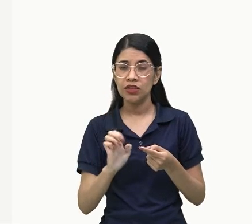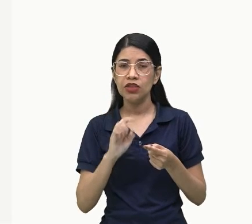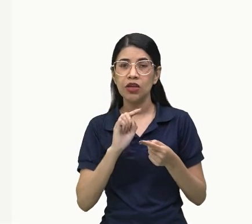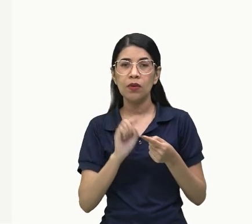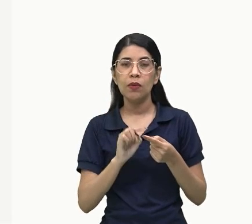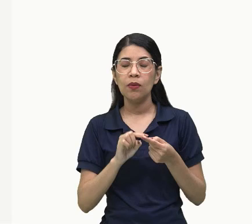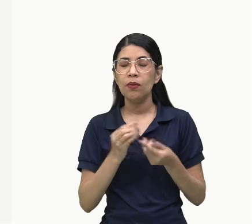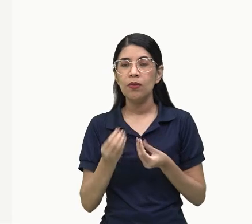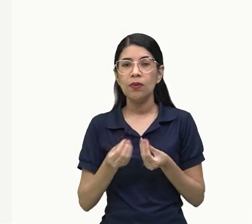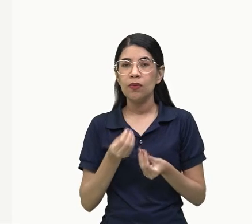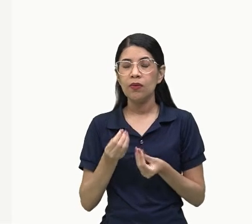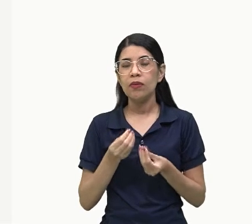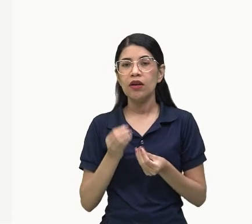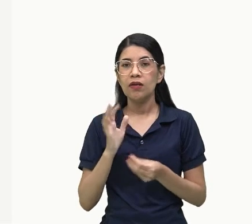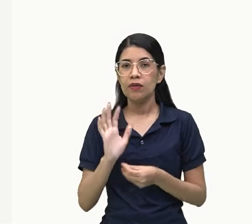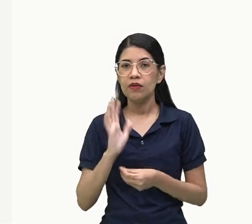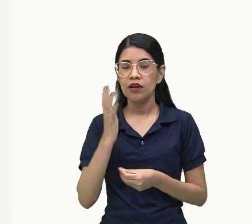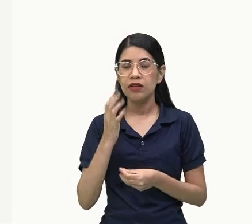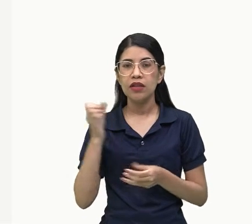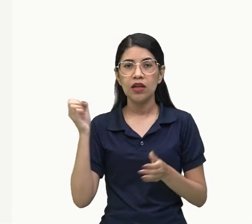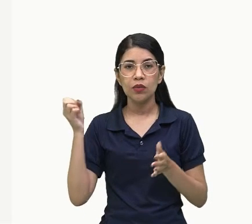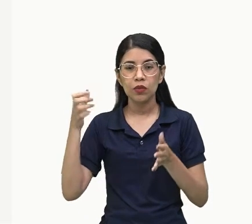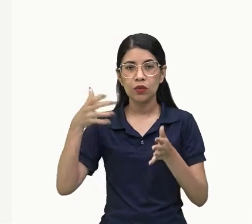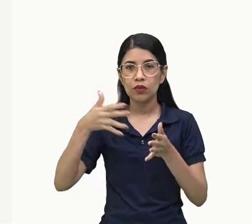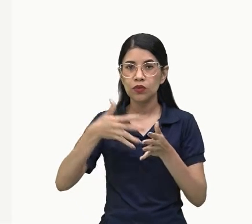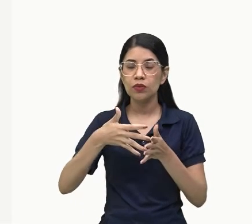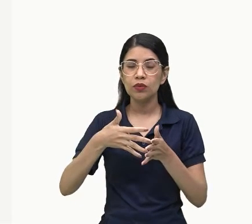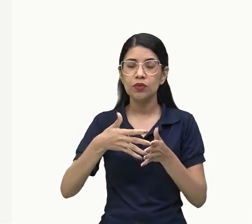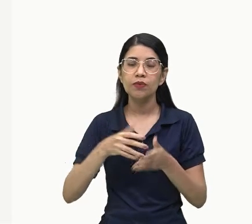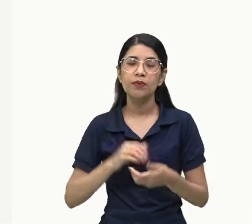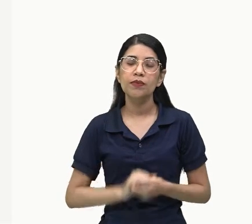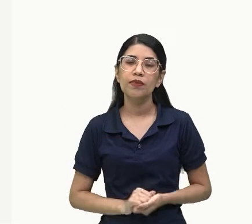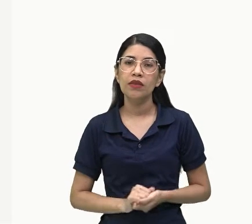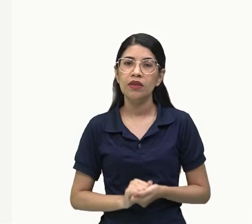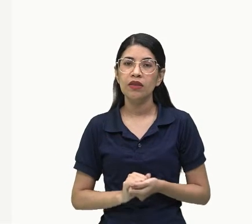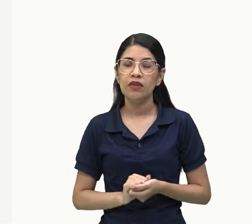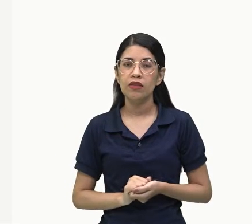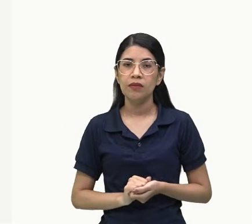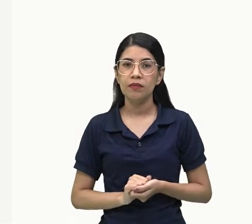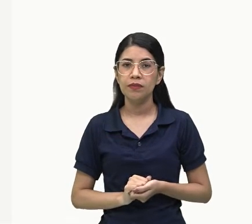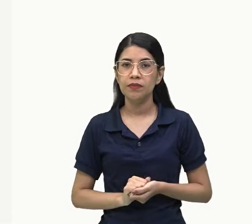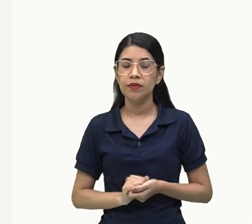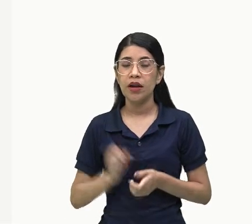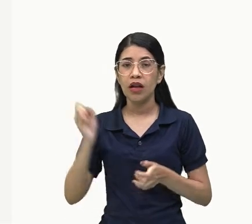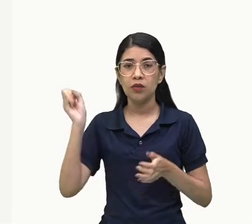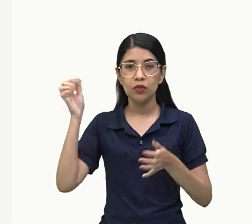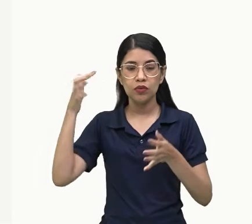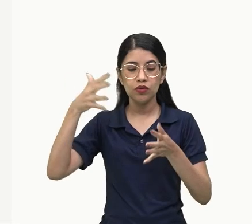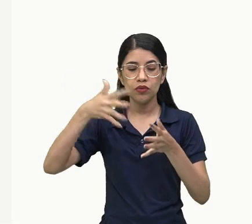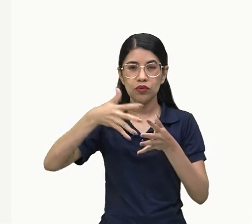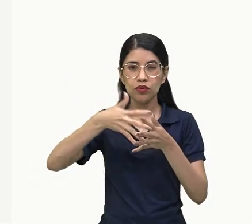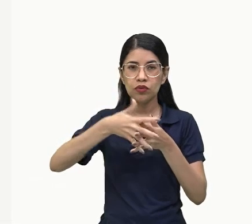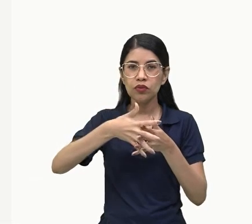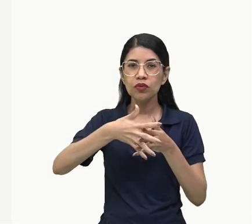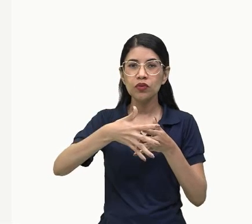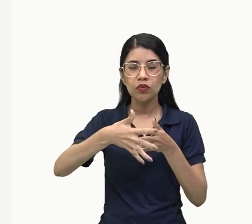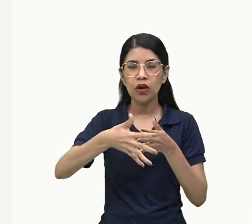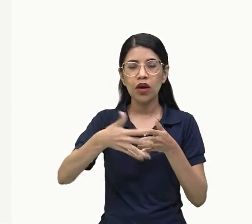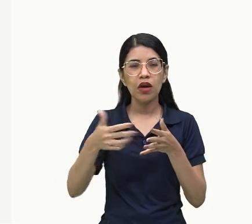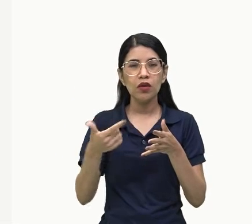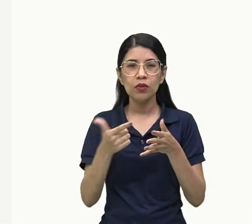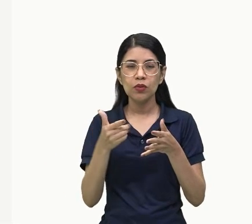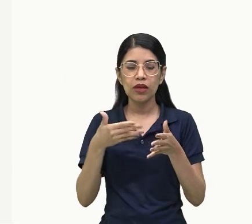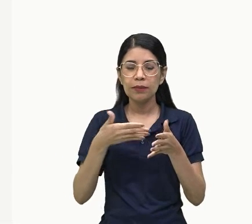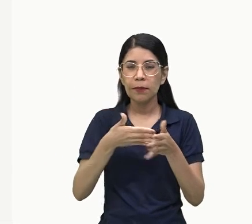meio transparente é aquele meio onde os raios de luz conseguem passar sem nenhum